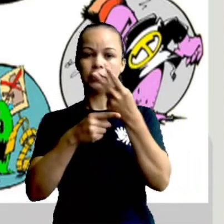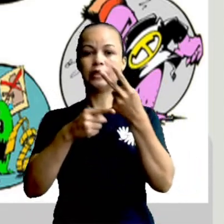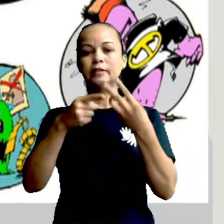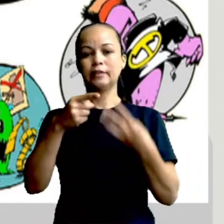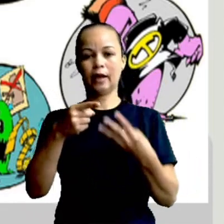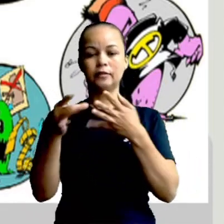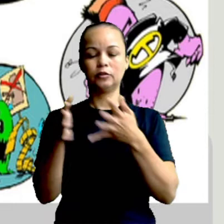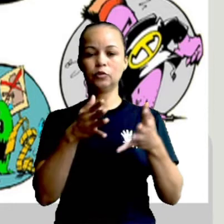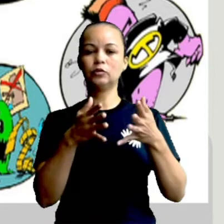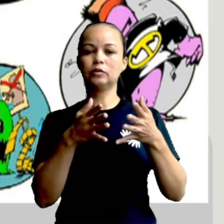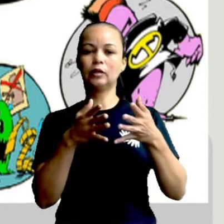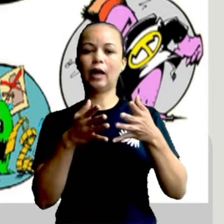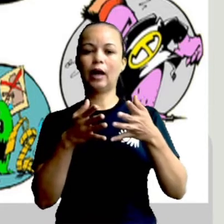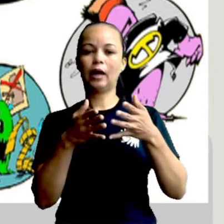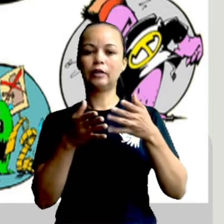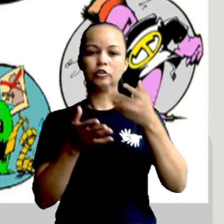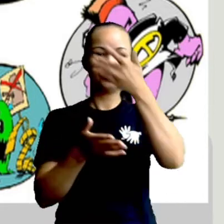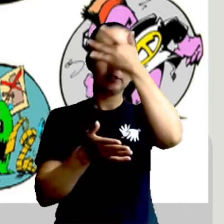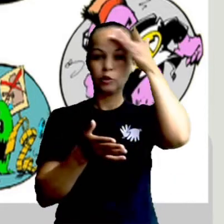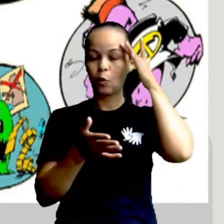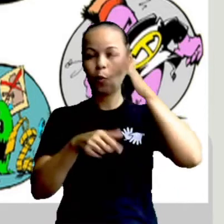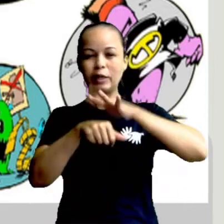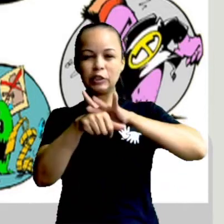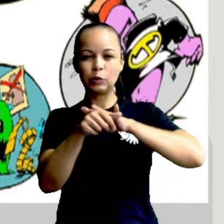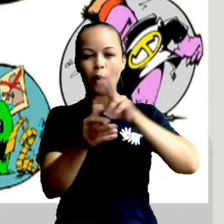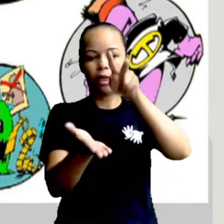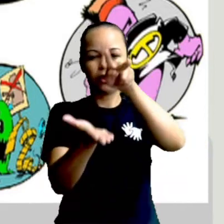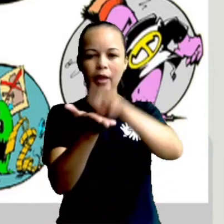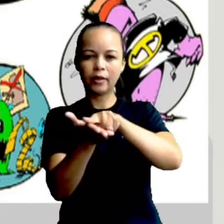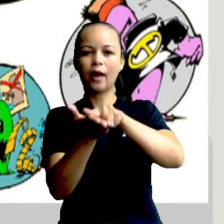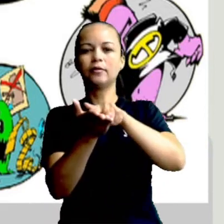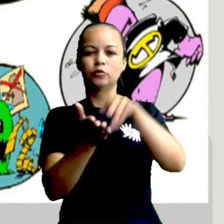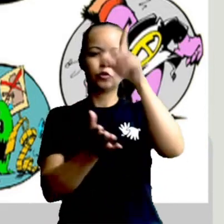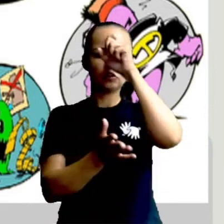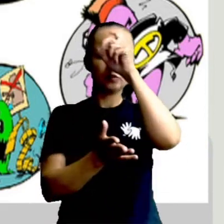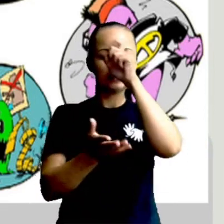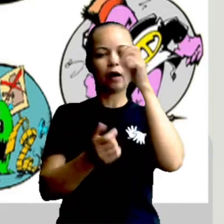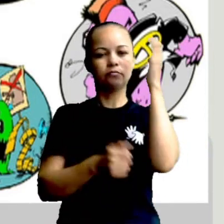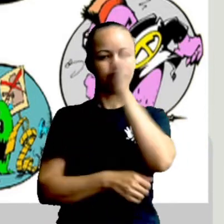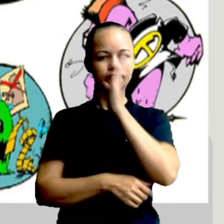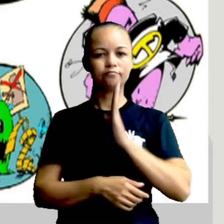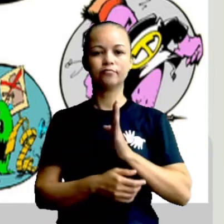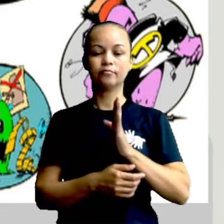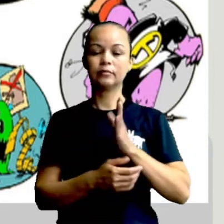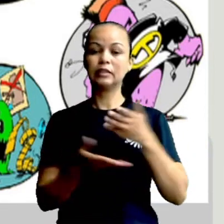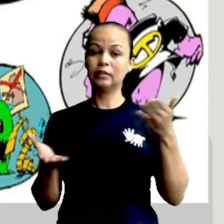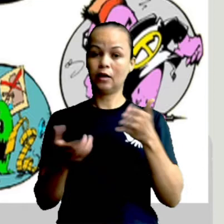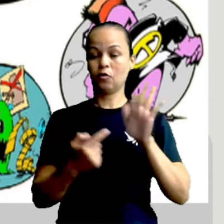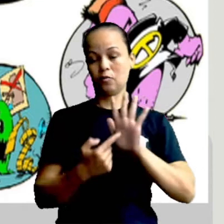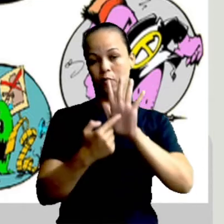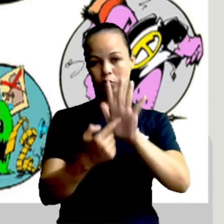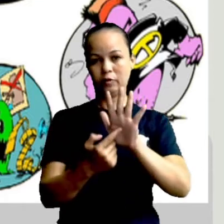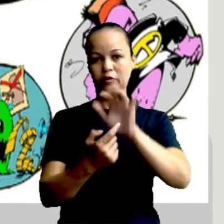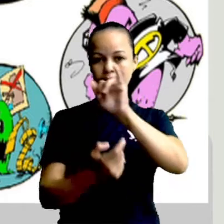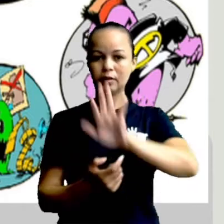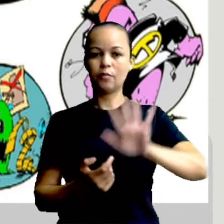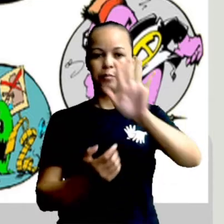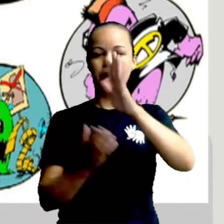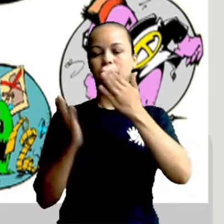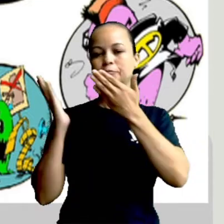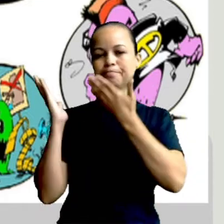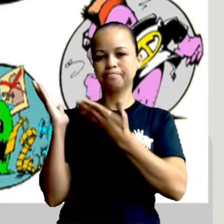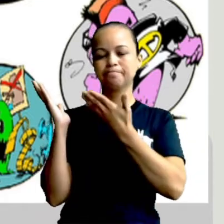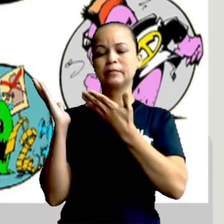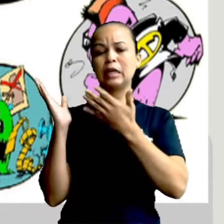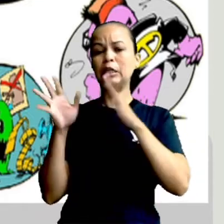internações hospitalares no Brasil. E aqui, ó, trouxe uma imagenzinha para a gente estar vendo quais